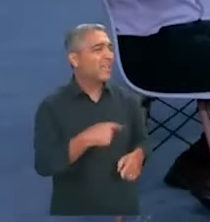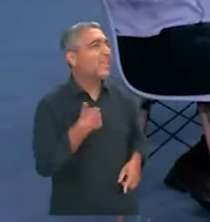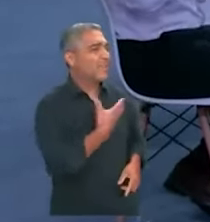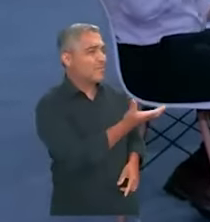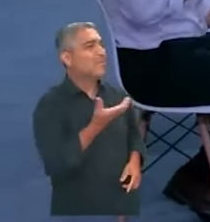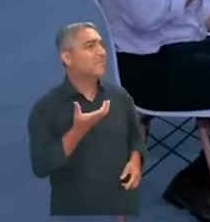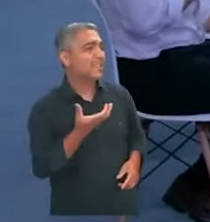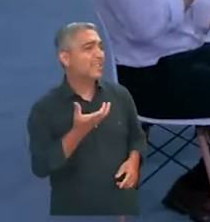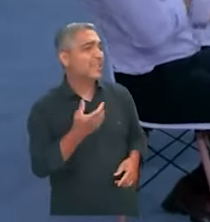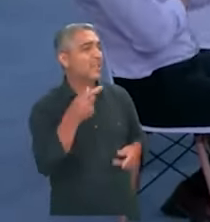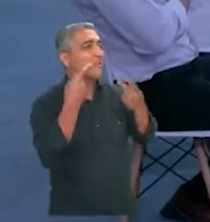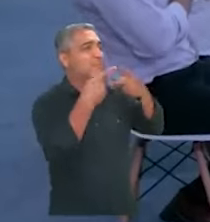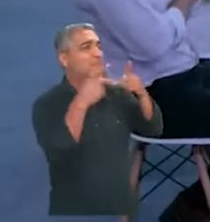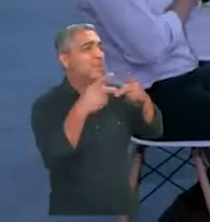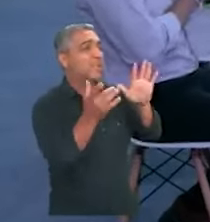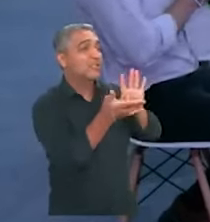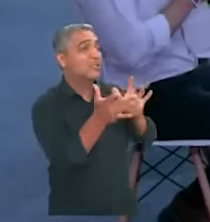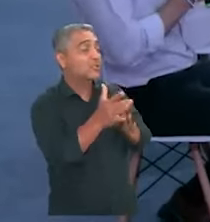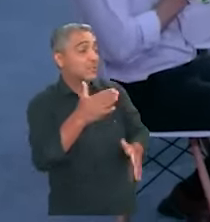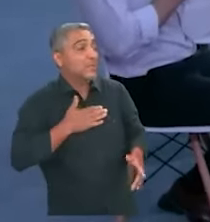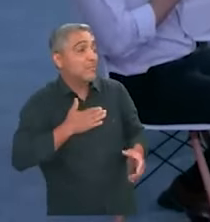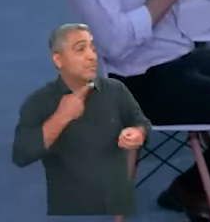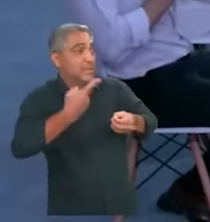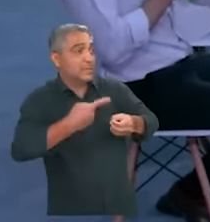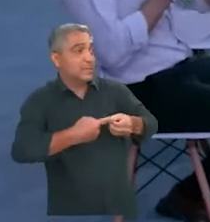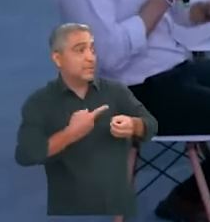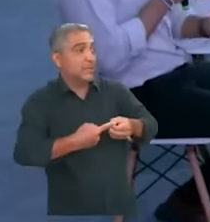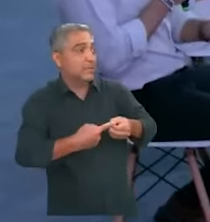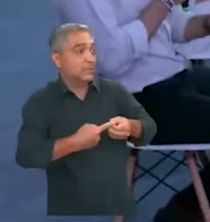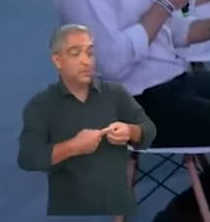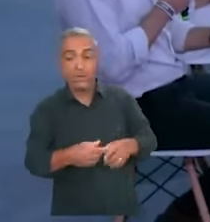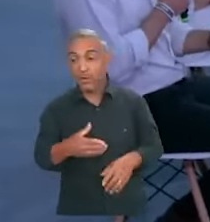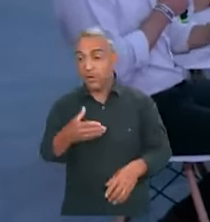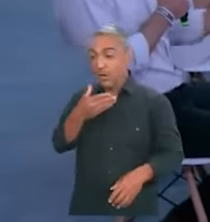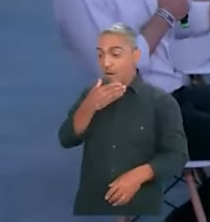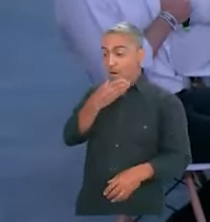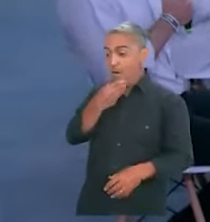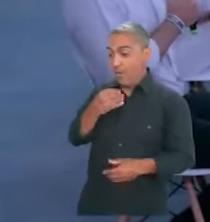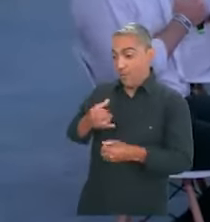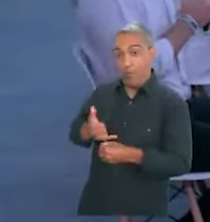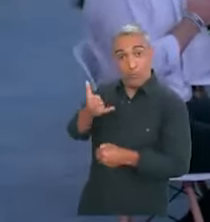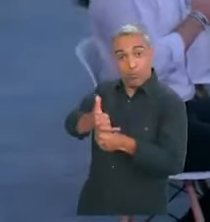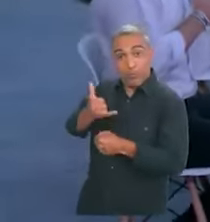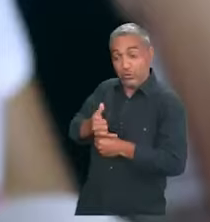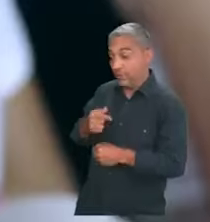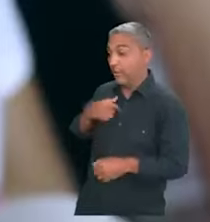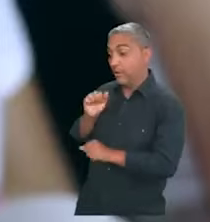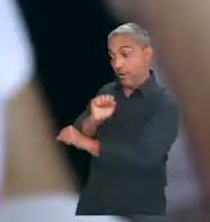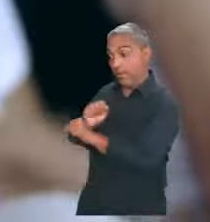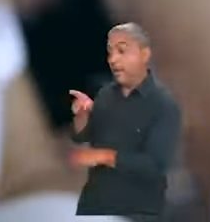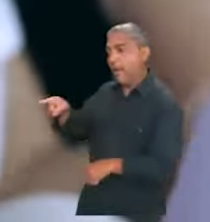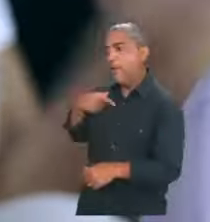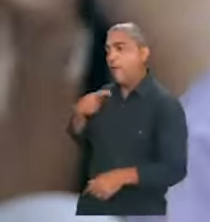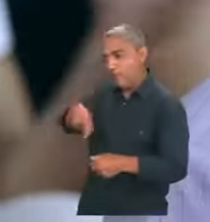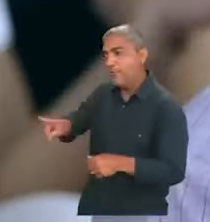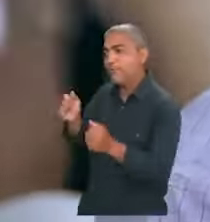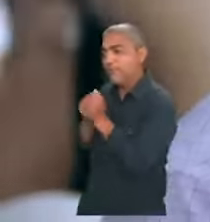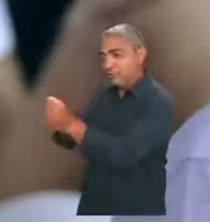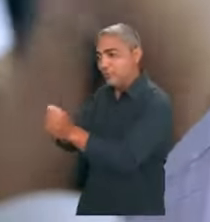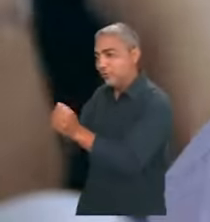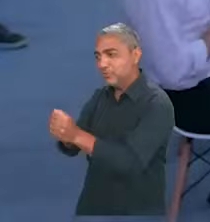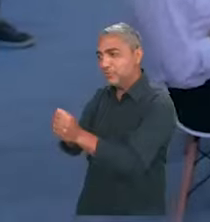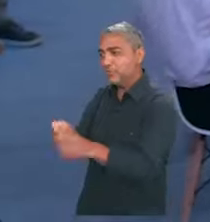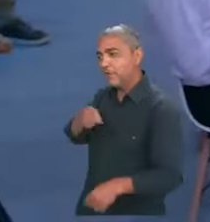sozinho, nós estamos juntos. E eles começaram a replicar a plantação de igrejas através das empresas.